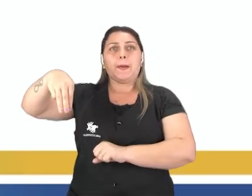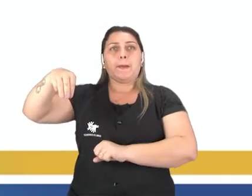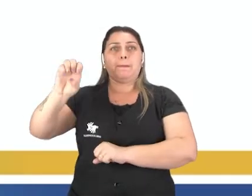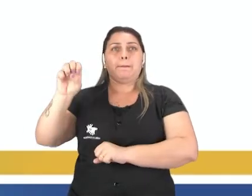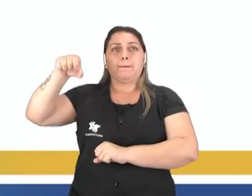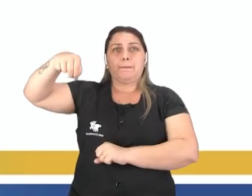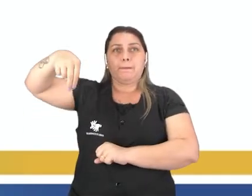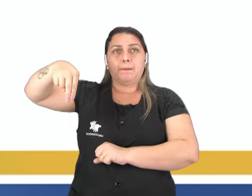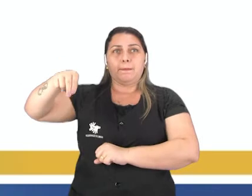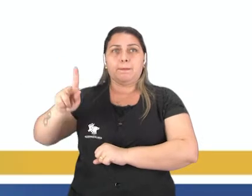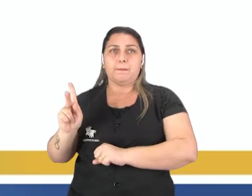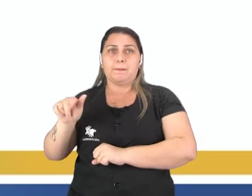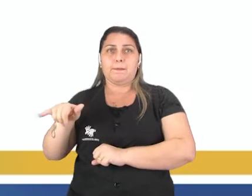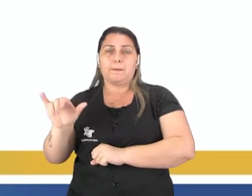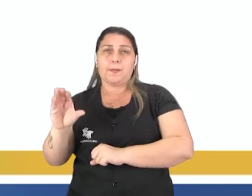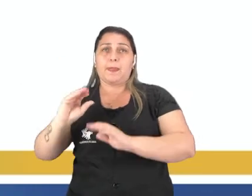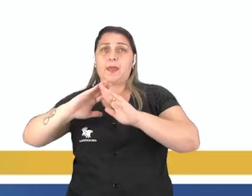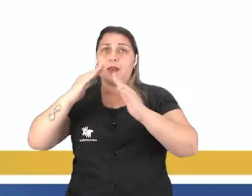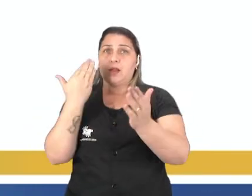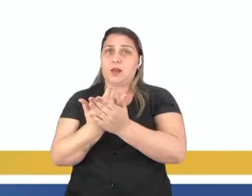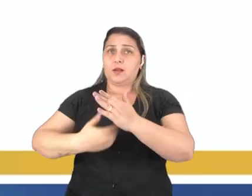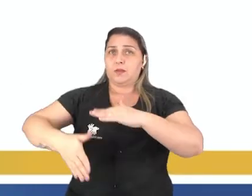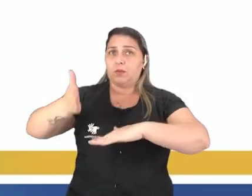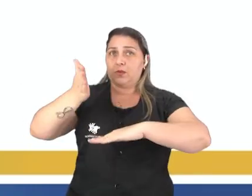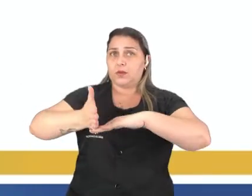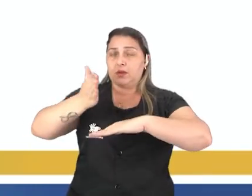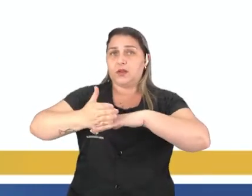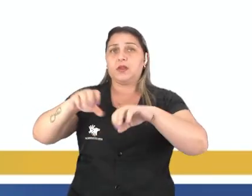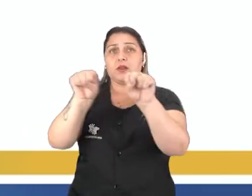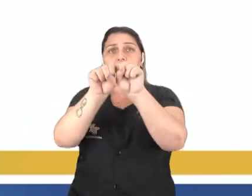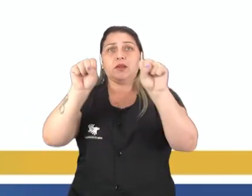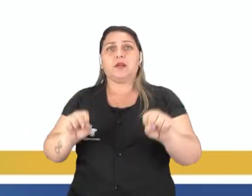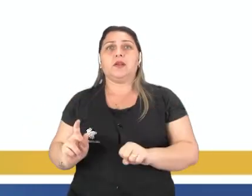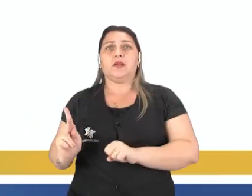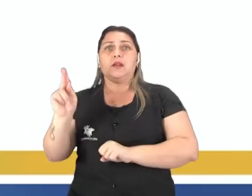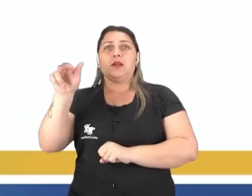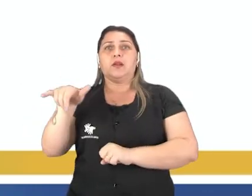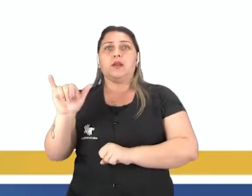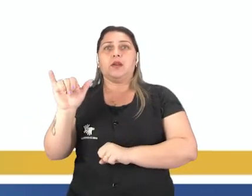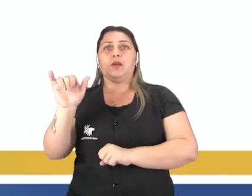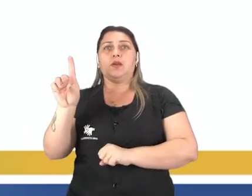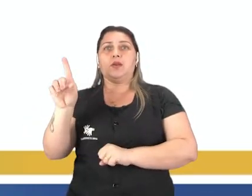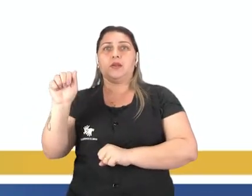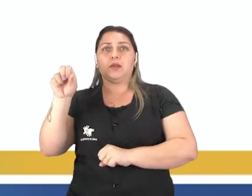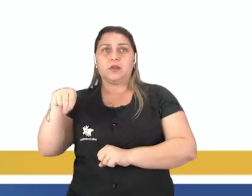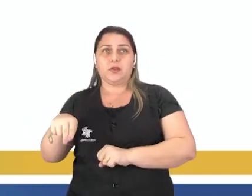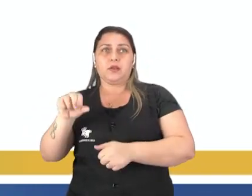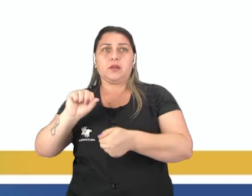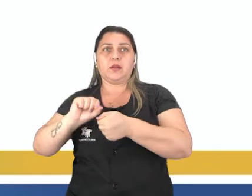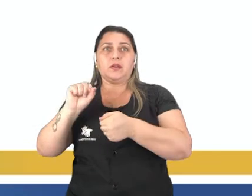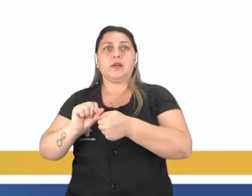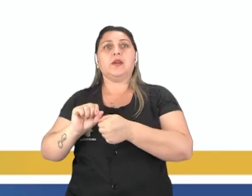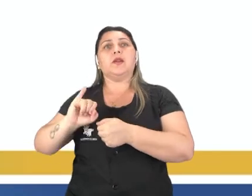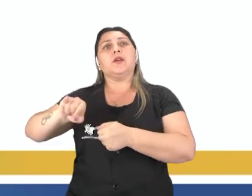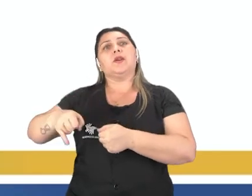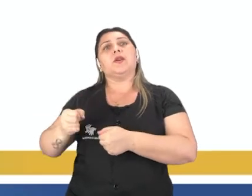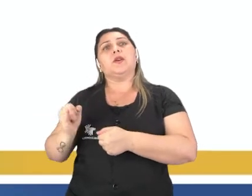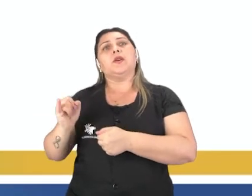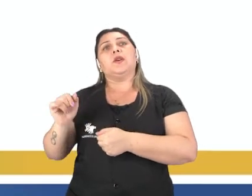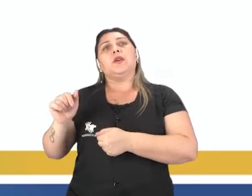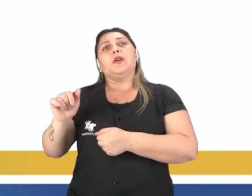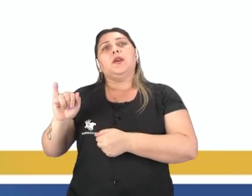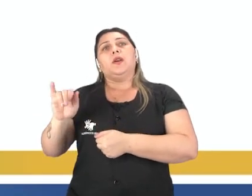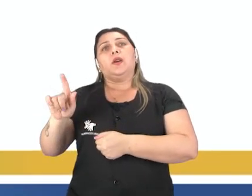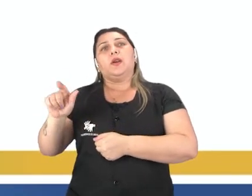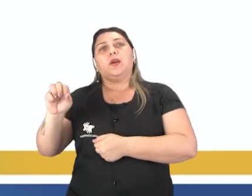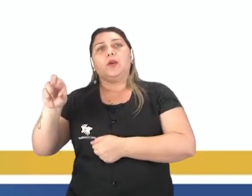né? E as escolas modernas, né? Nós temos também o sistema Kyodan, criado pelo mestre Jigoro Kano, que